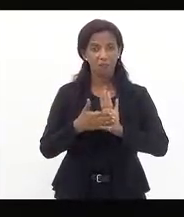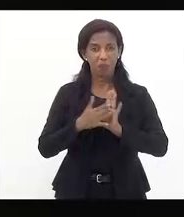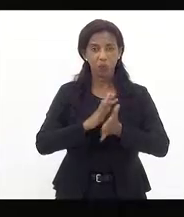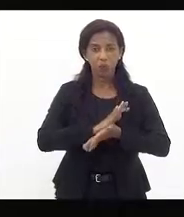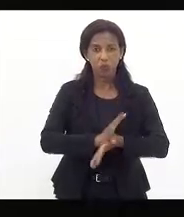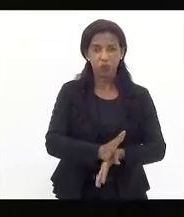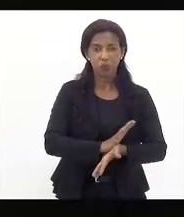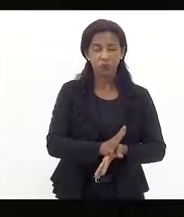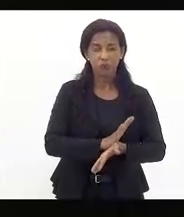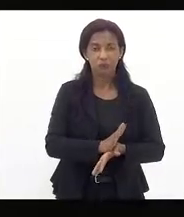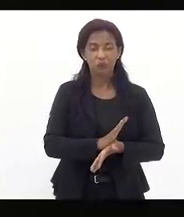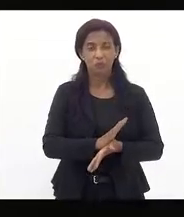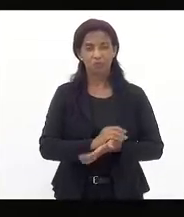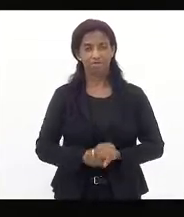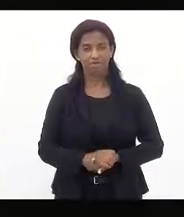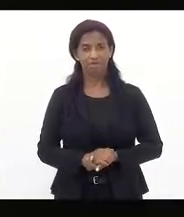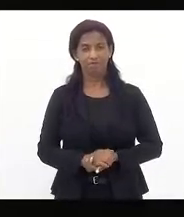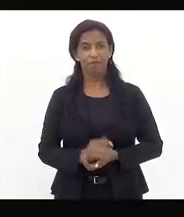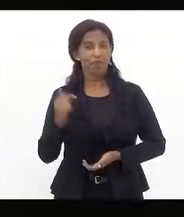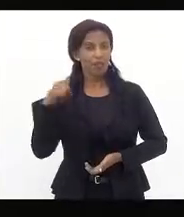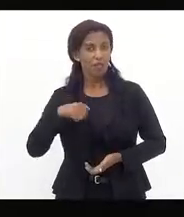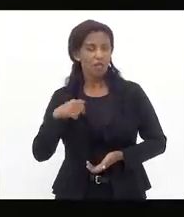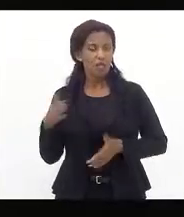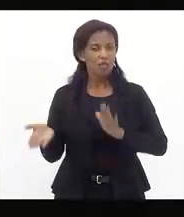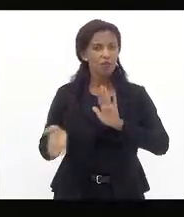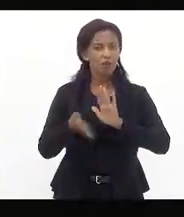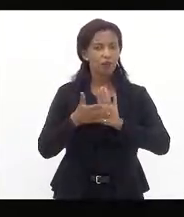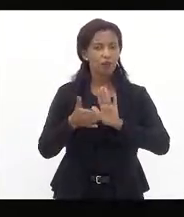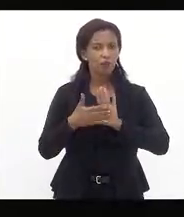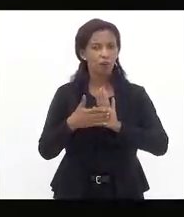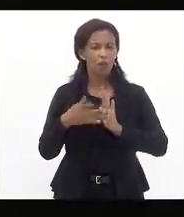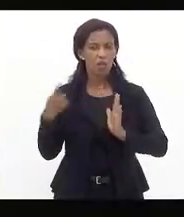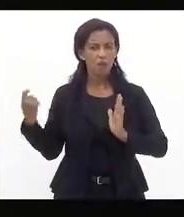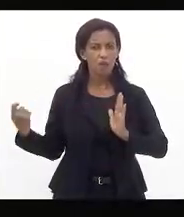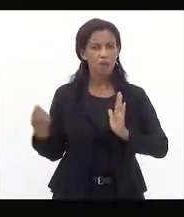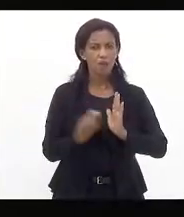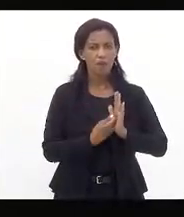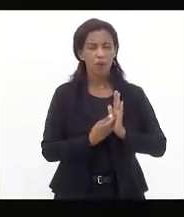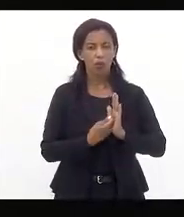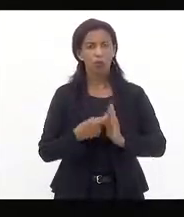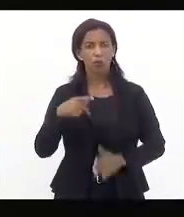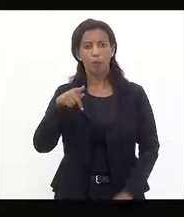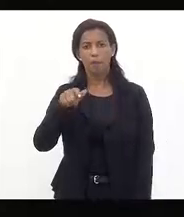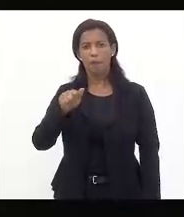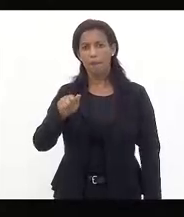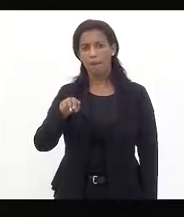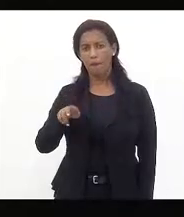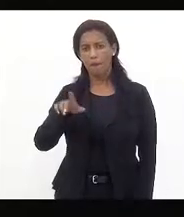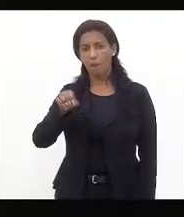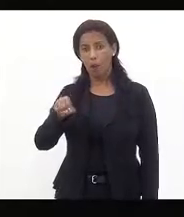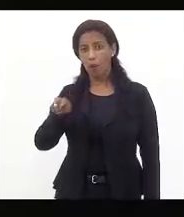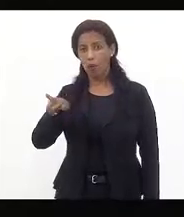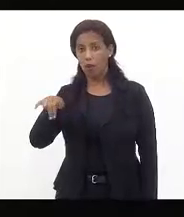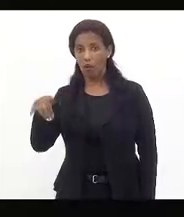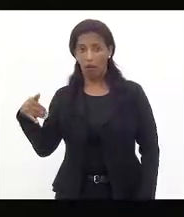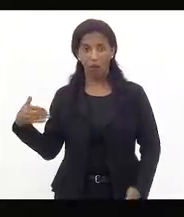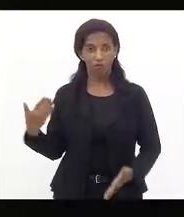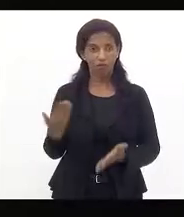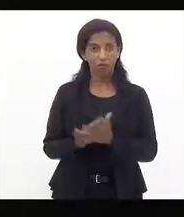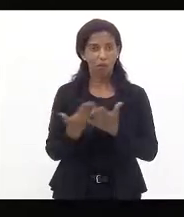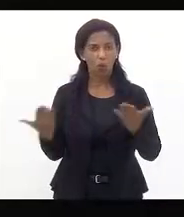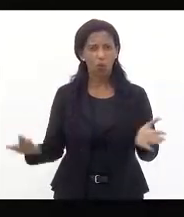a despeito do pacote de maldades imposto por Paulo Guedes, que até hoje